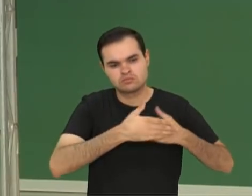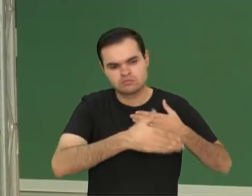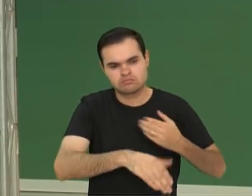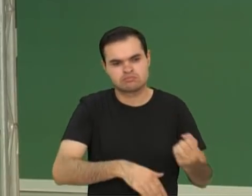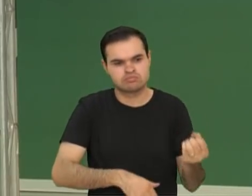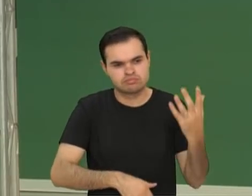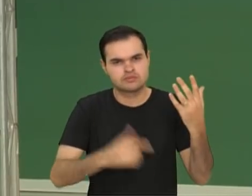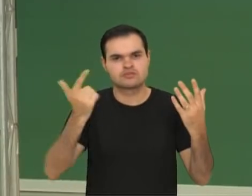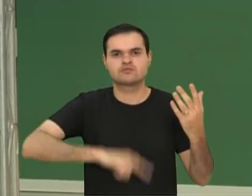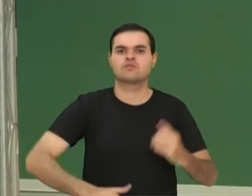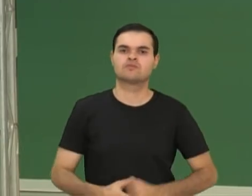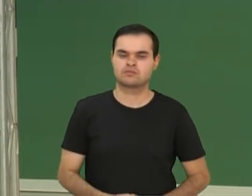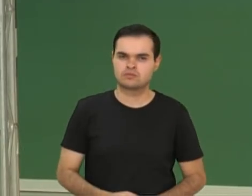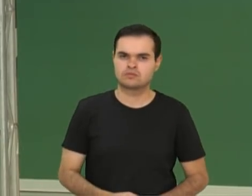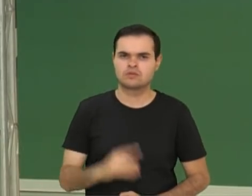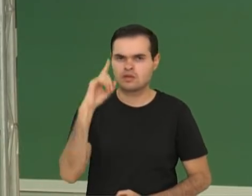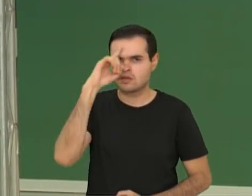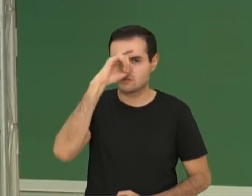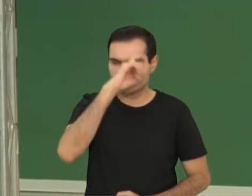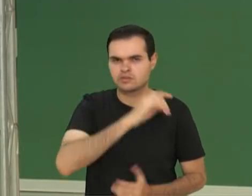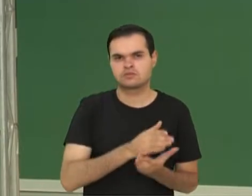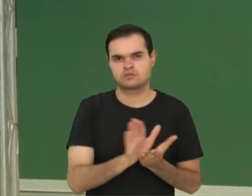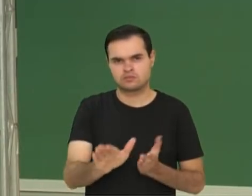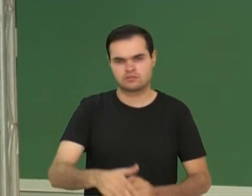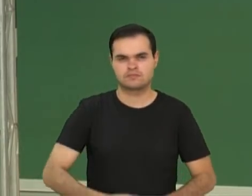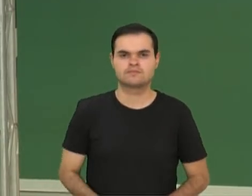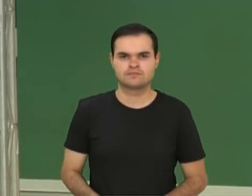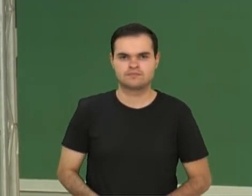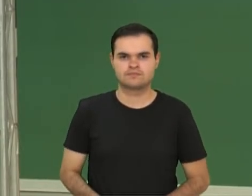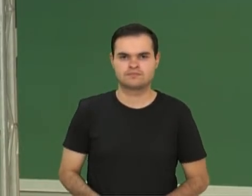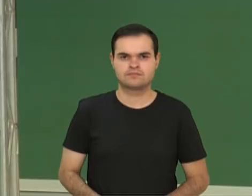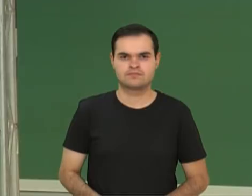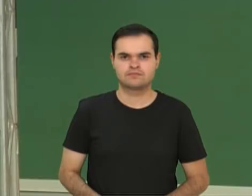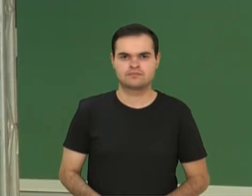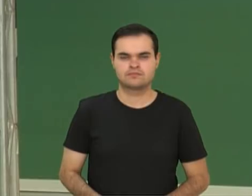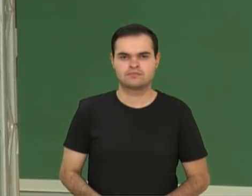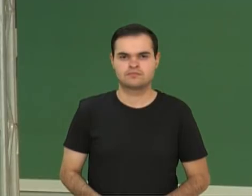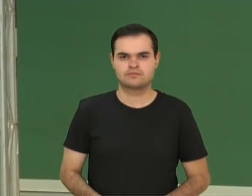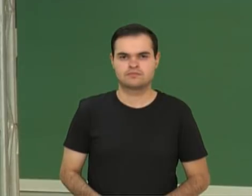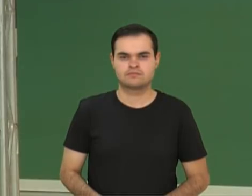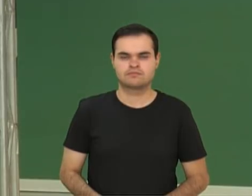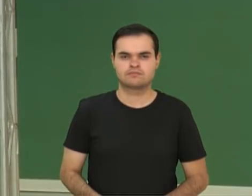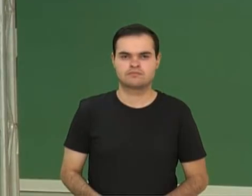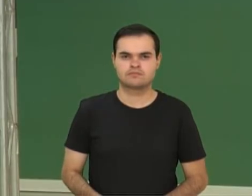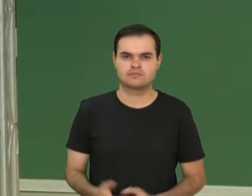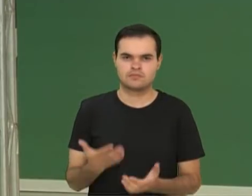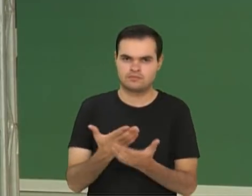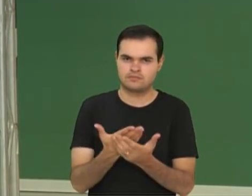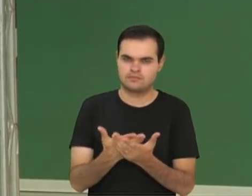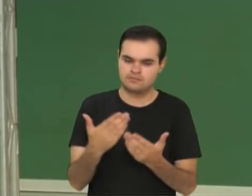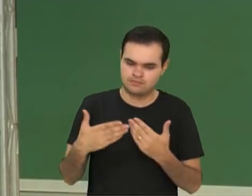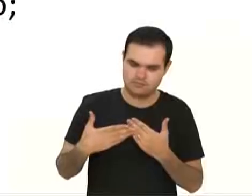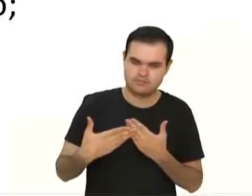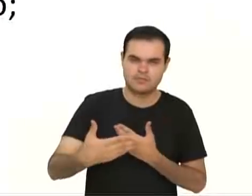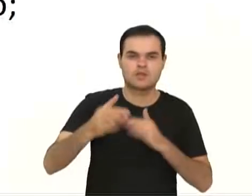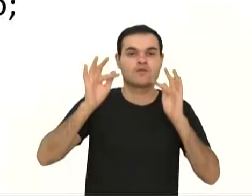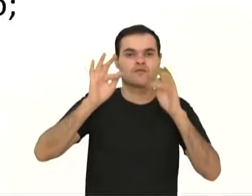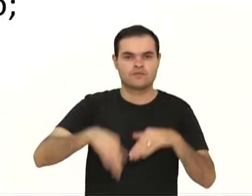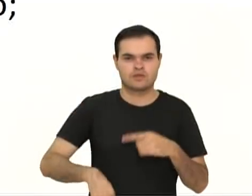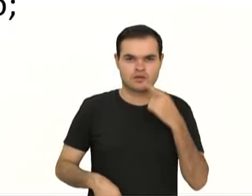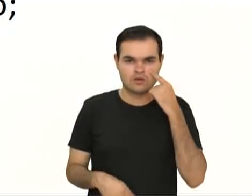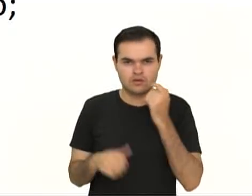novamente. É algo que dificilmente será retirado, certo? Estamos chegando ao fim da nossa aula.